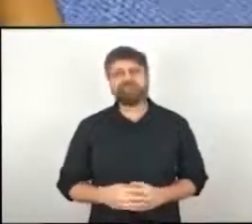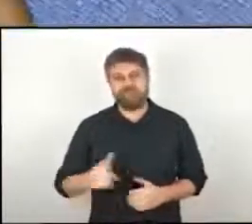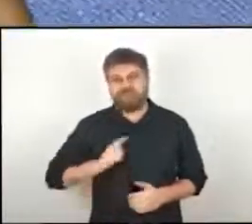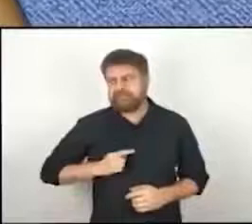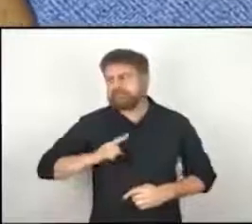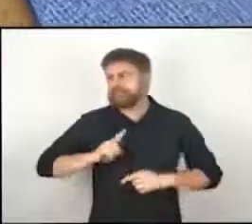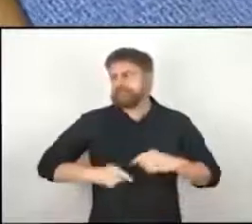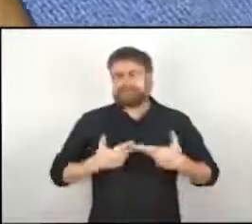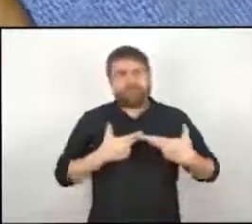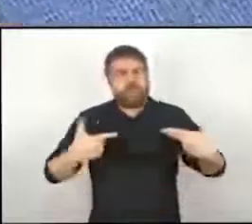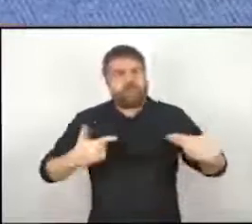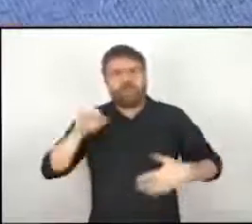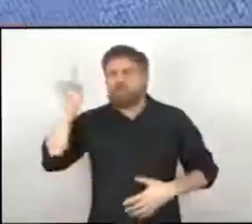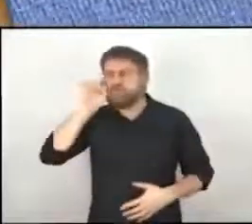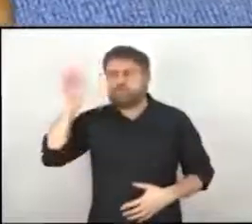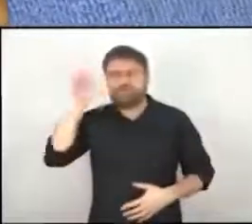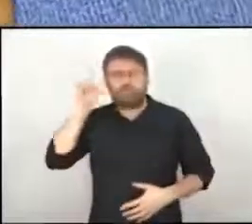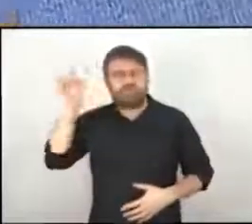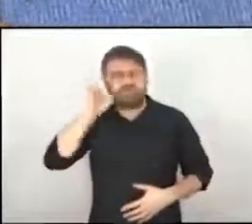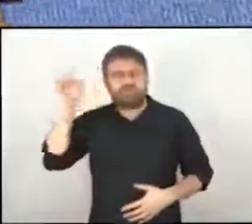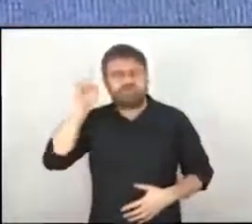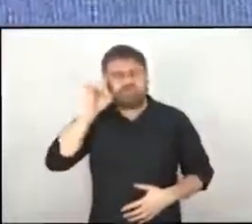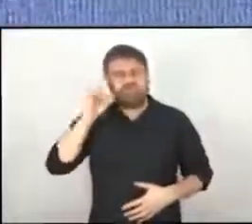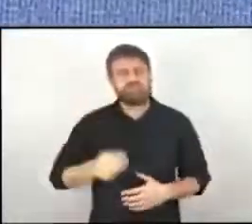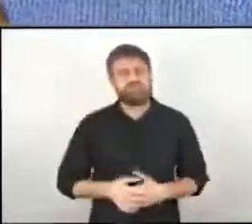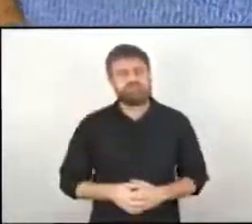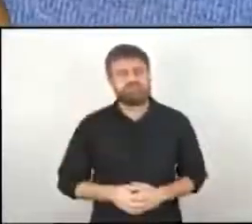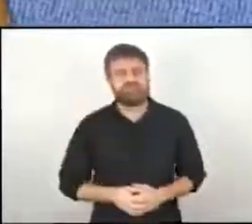A gente usa muita coisa o dia todo.